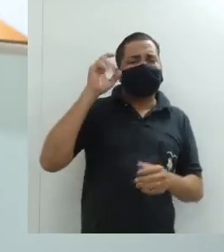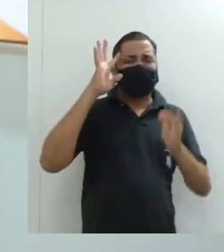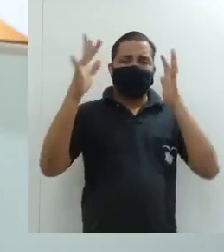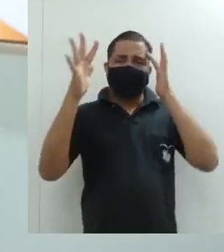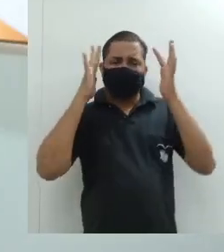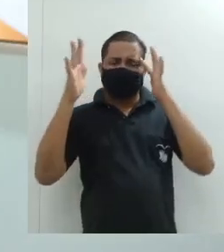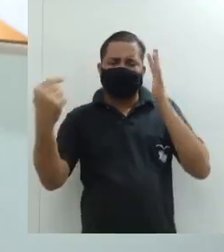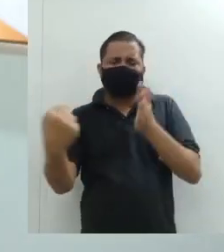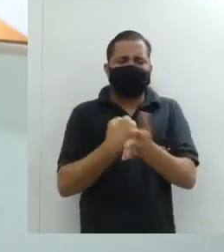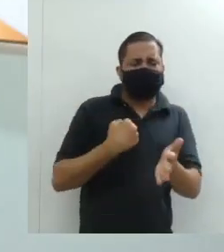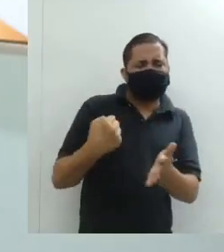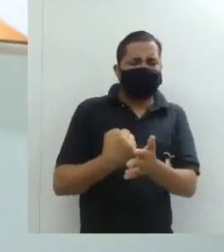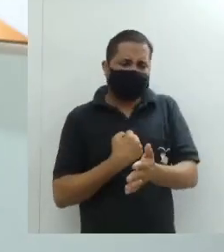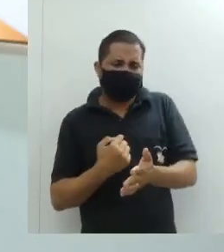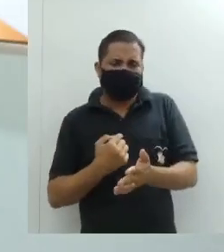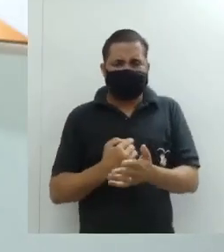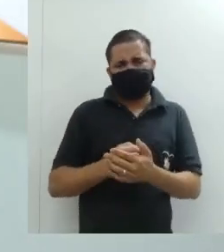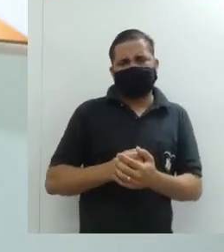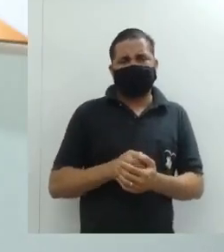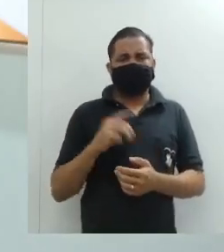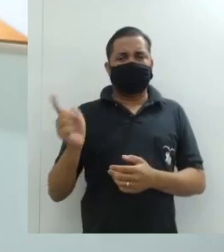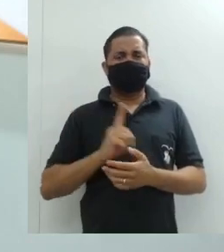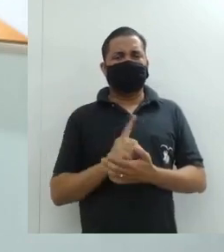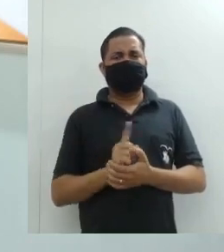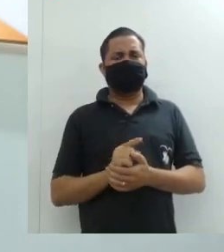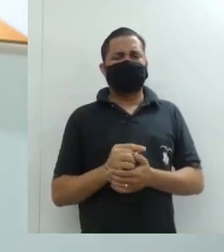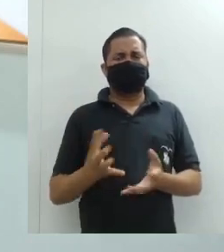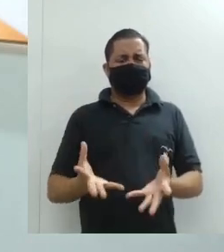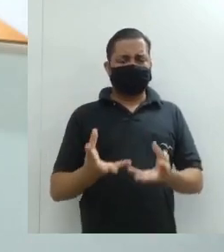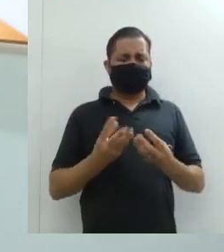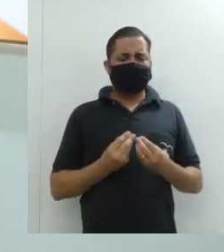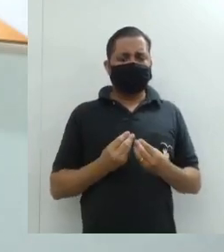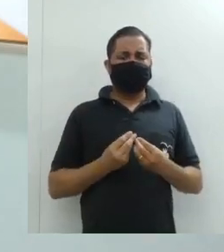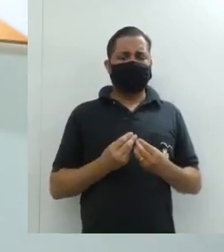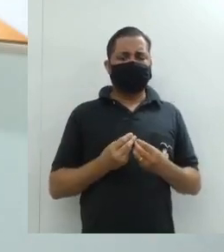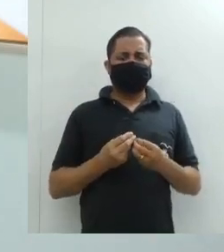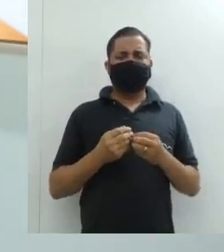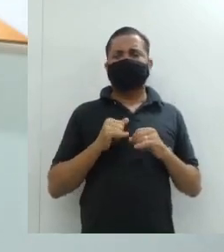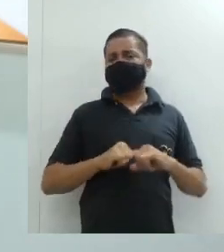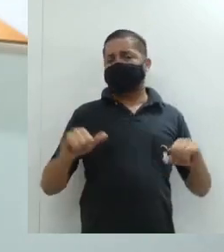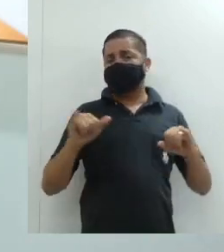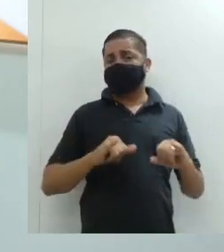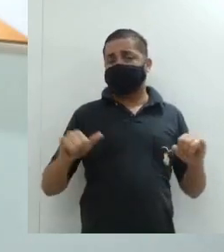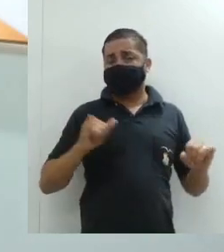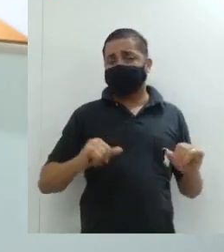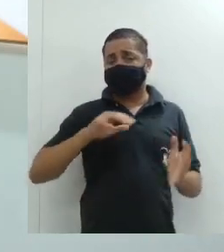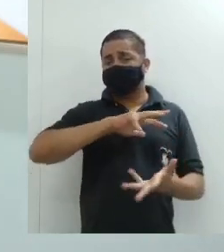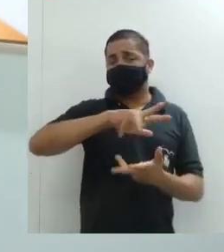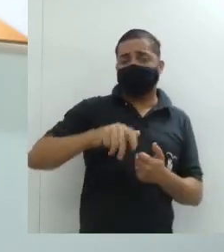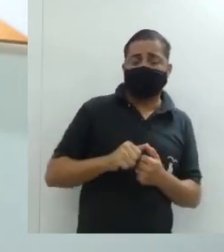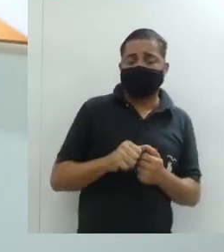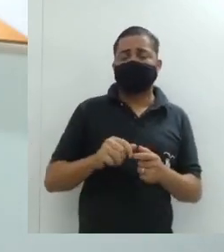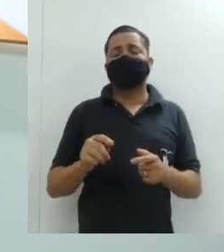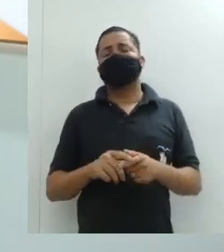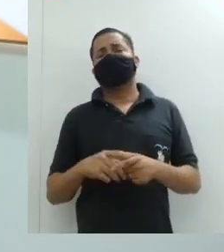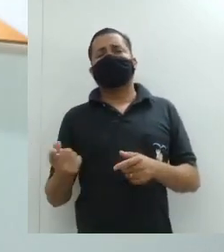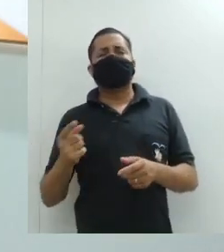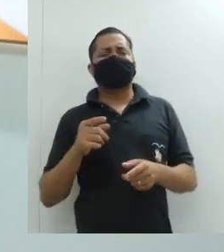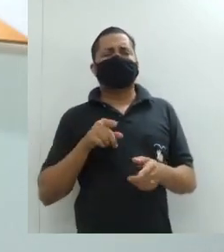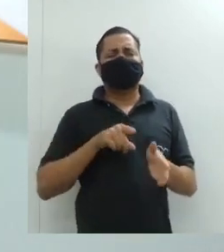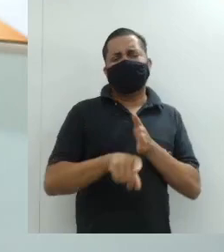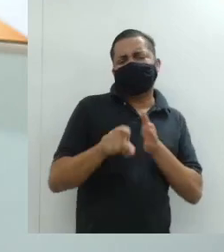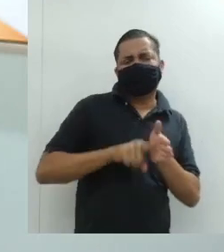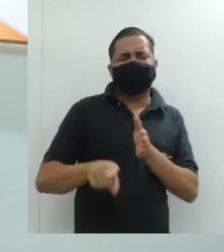interrogar-se, essa questão, não receber passivamente uma informação que vem do mundo, então é